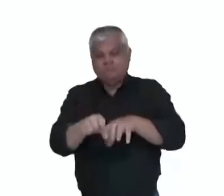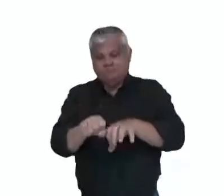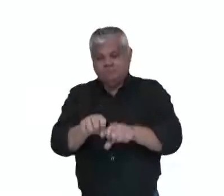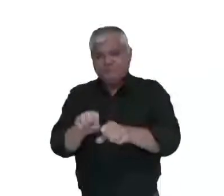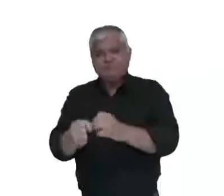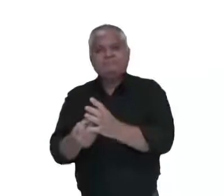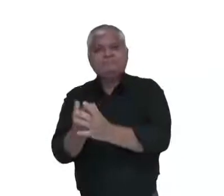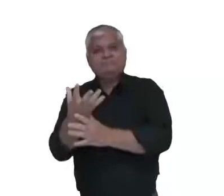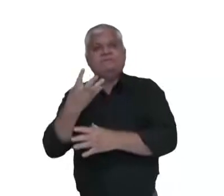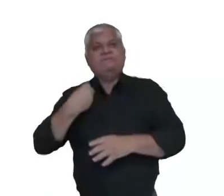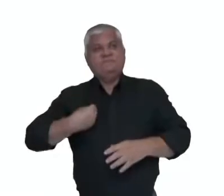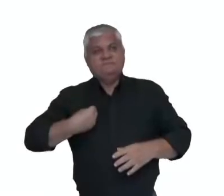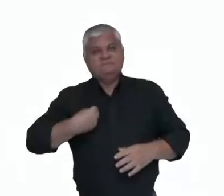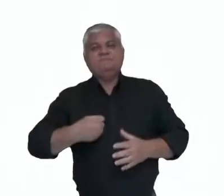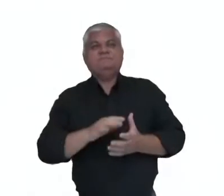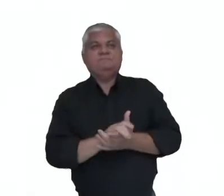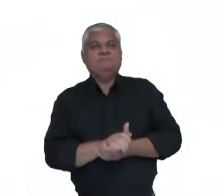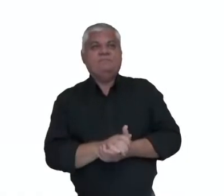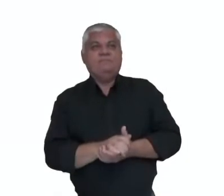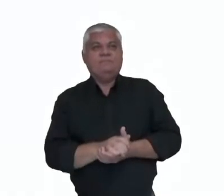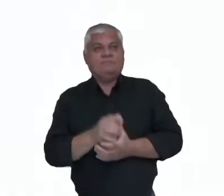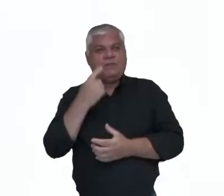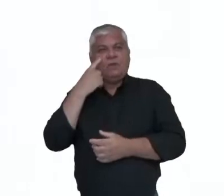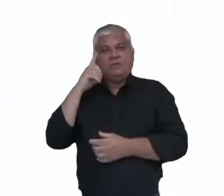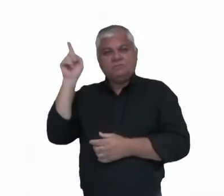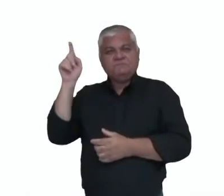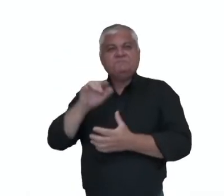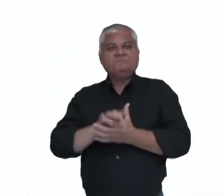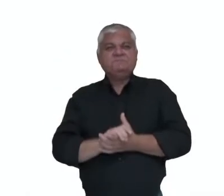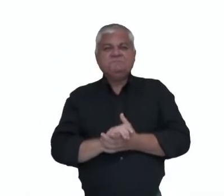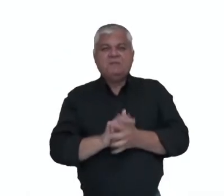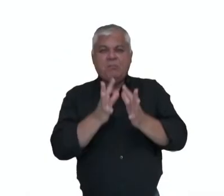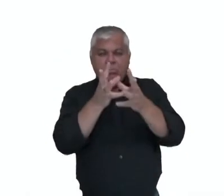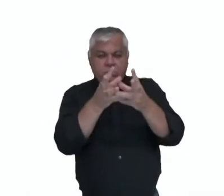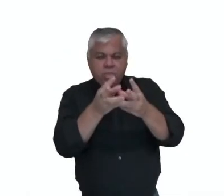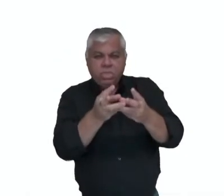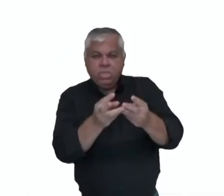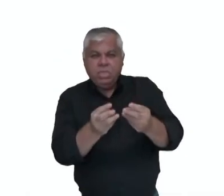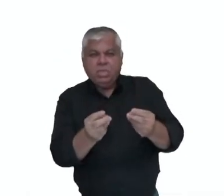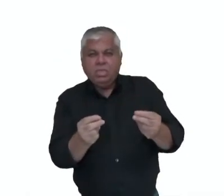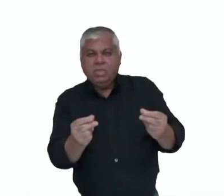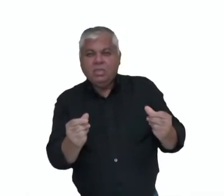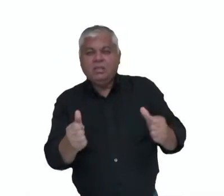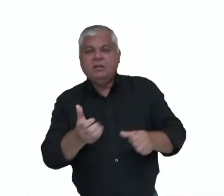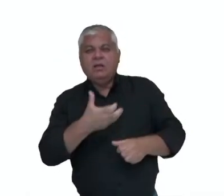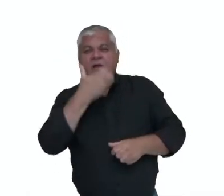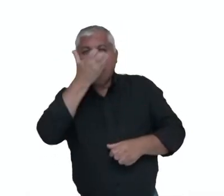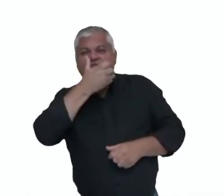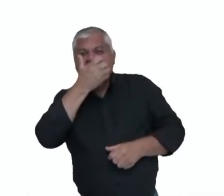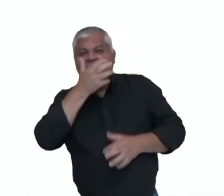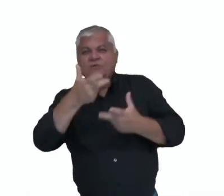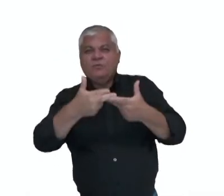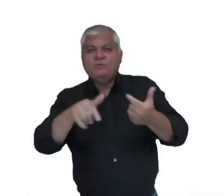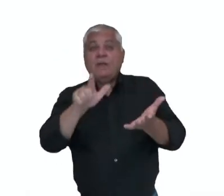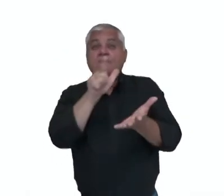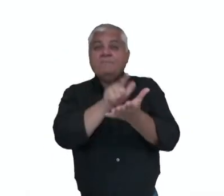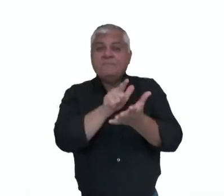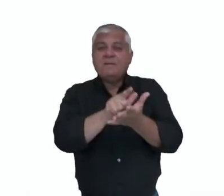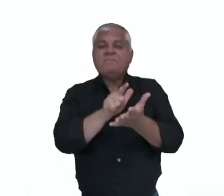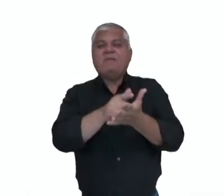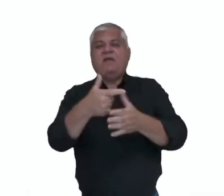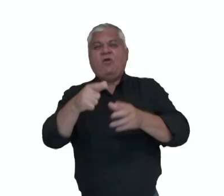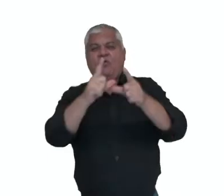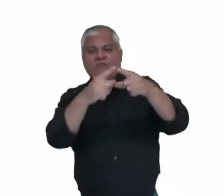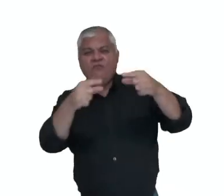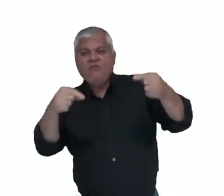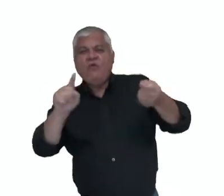vivos, tá? Aqui mais um exemplo da decomposição acontecendo de alguns alimentos, tá? Um papel muito importante de fungos